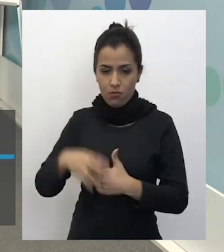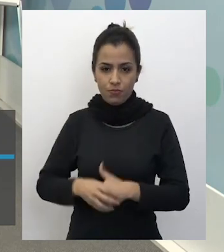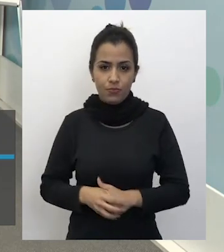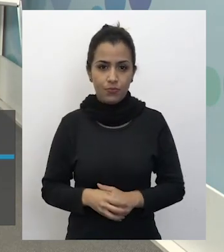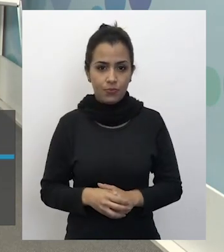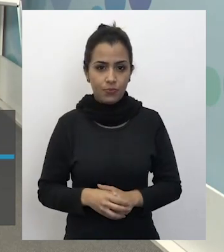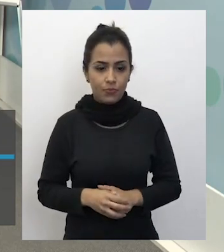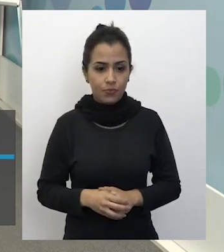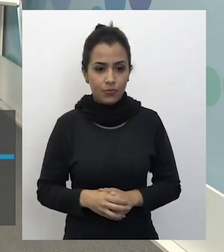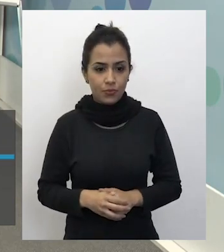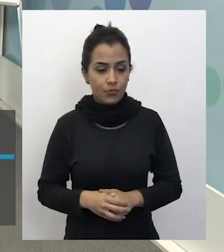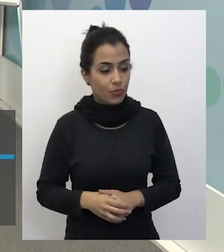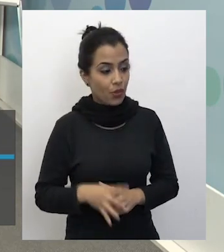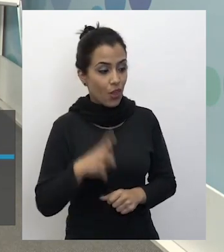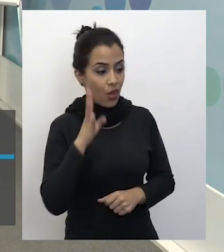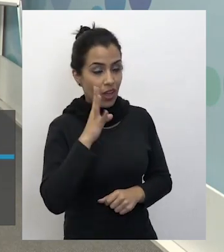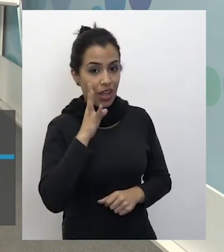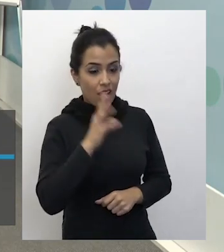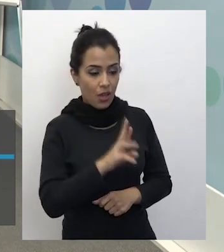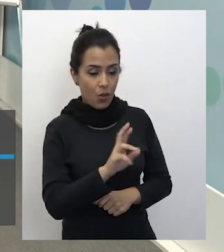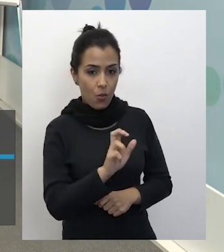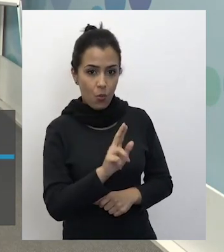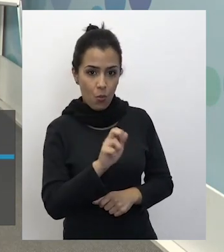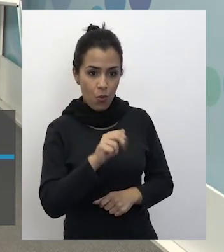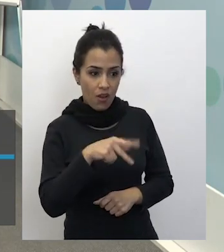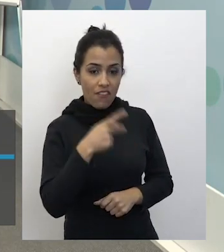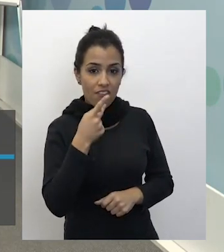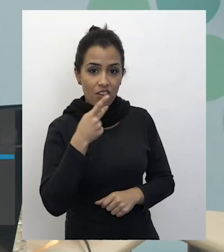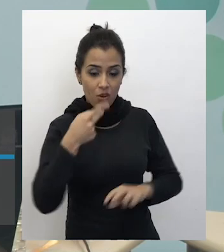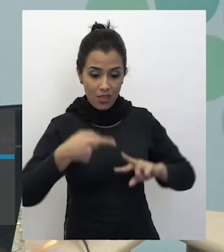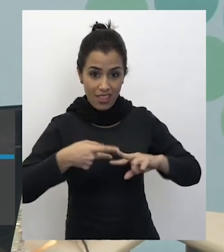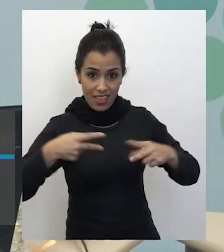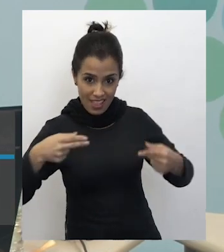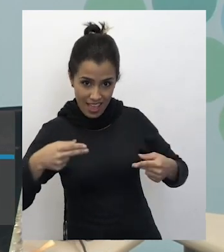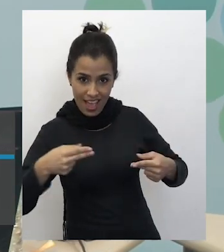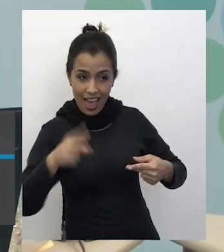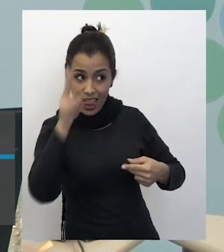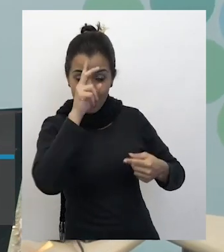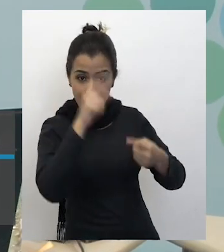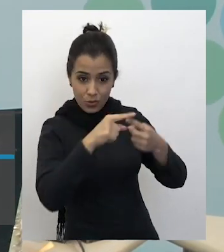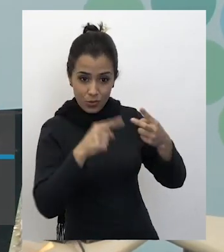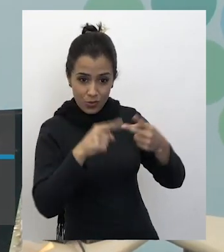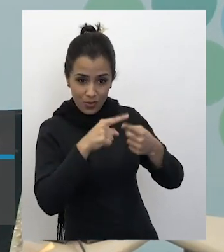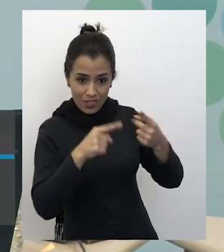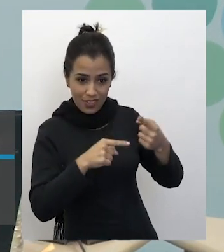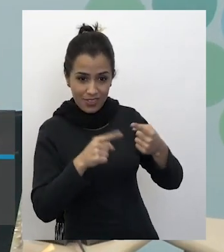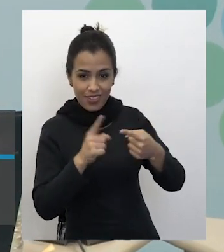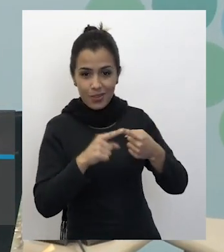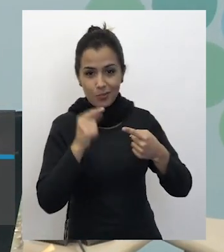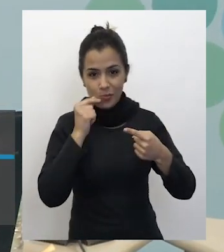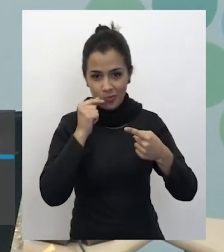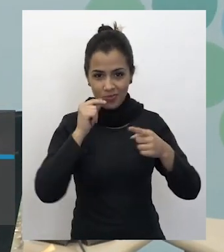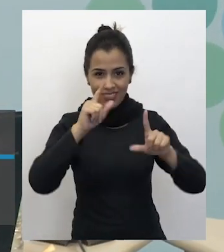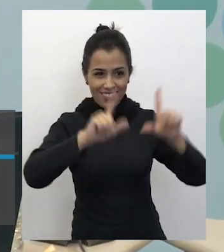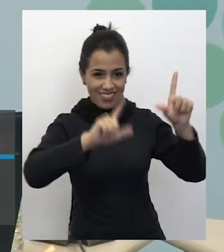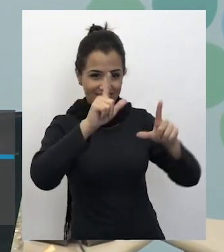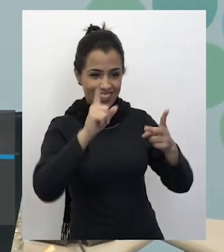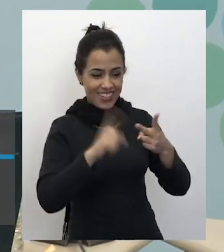Olha que legal, professor. O Juan escreveu assim, ó, falou DNA, lembrou de duas coisas. O ratinho e